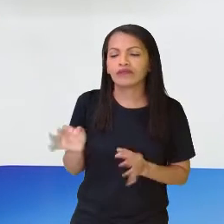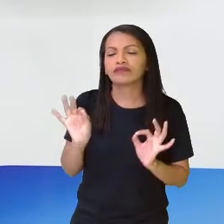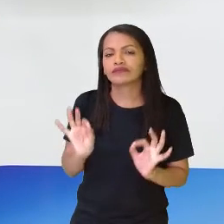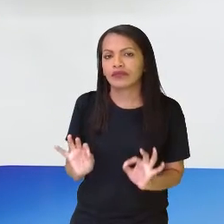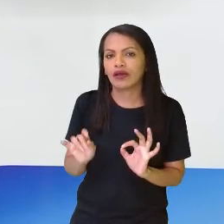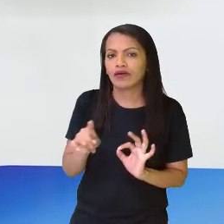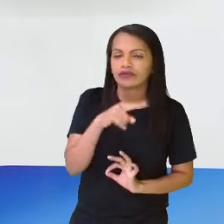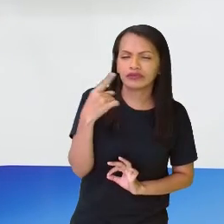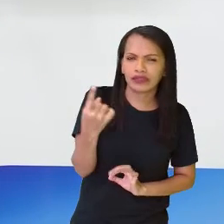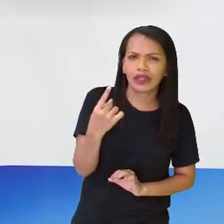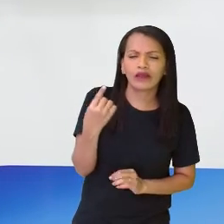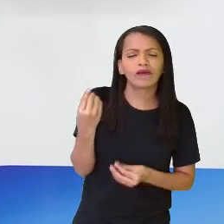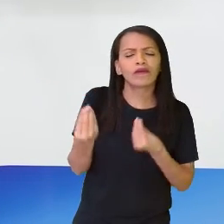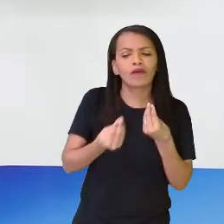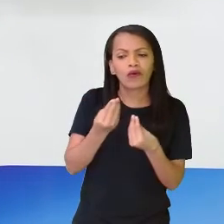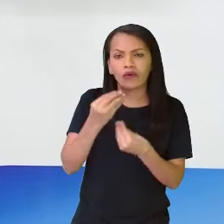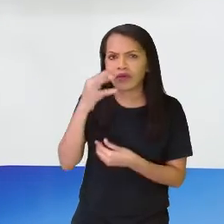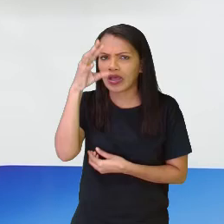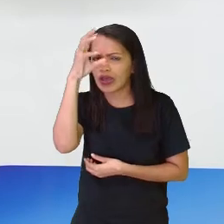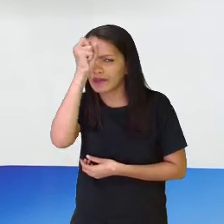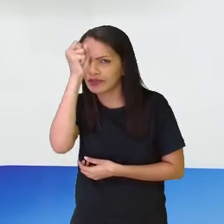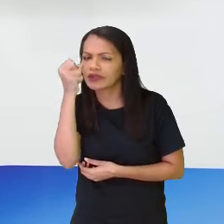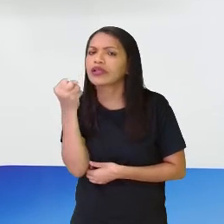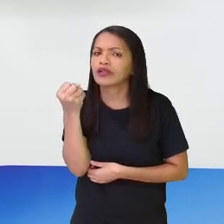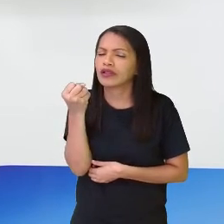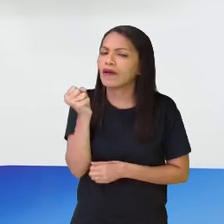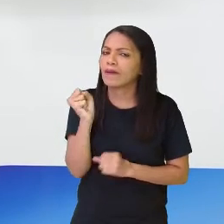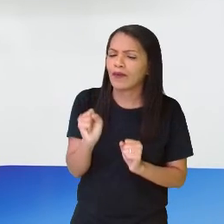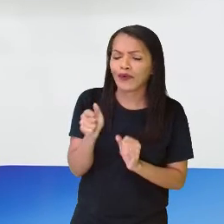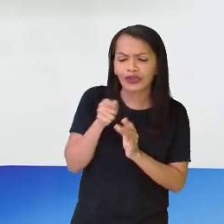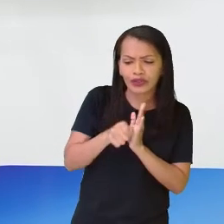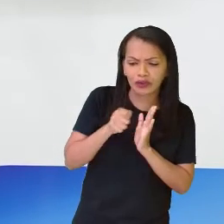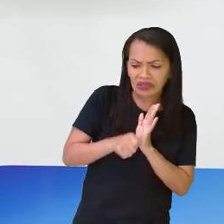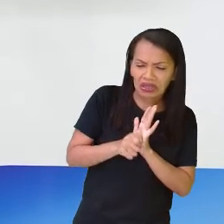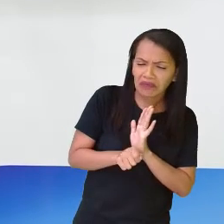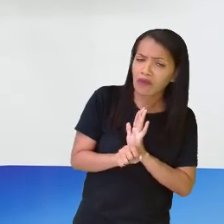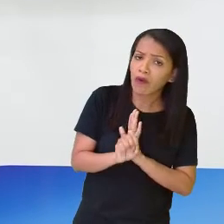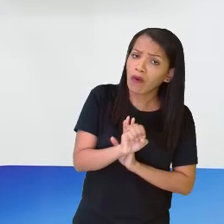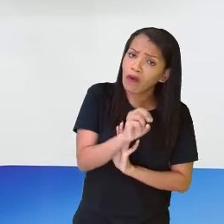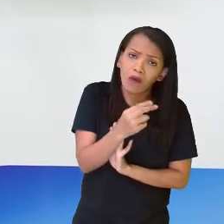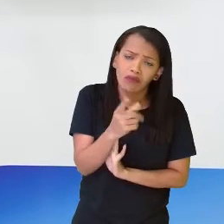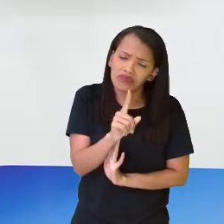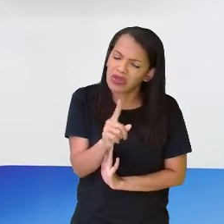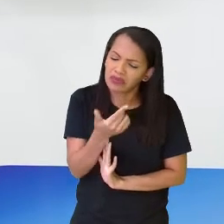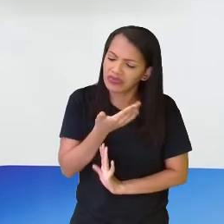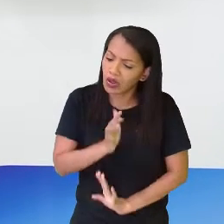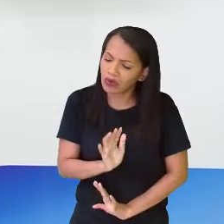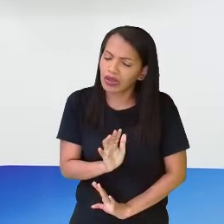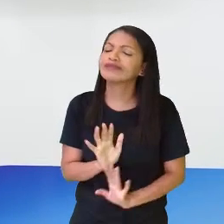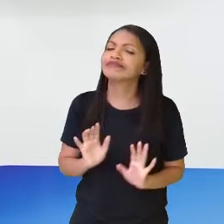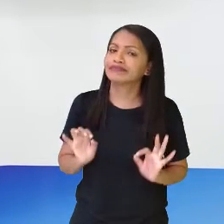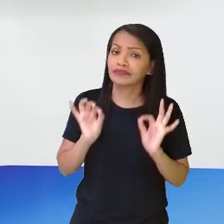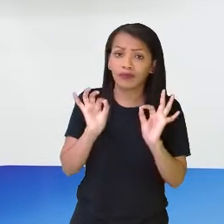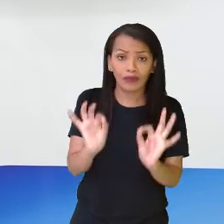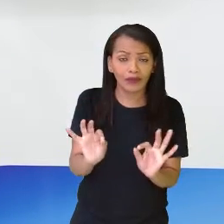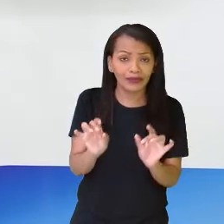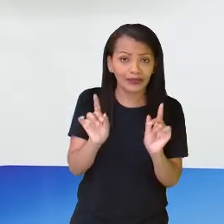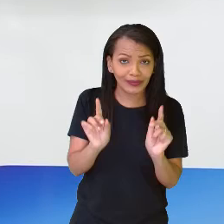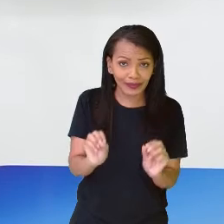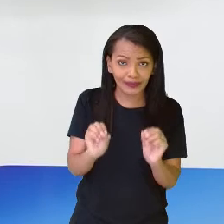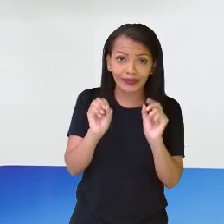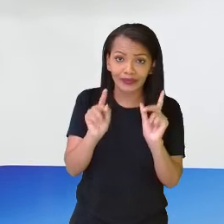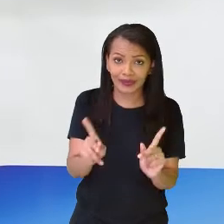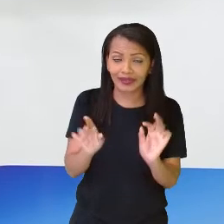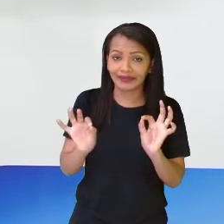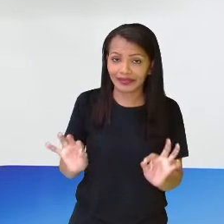Cada um tem o seu. Mas você que gosta de anotar, fique à vontade. Então, nós temos o enredo, nós temos o narrador, que falei aqui, né,